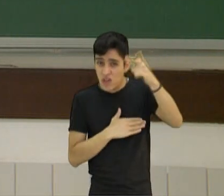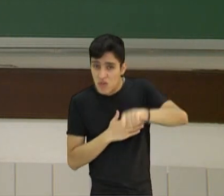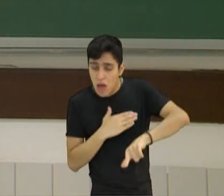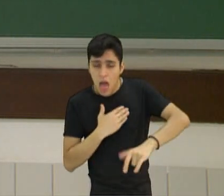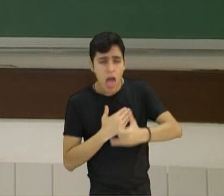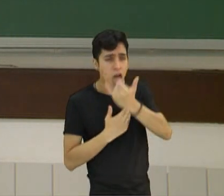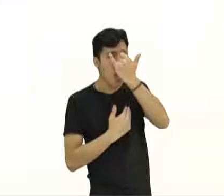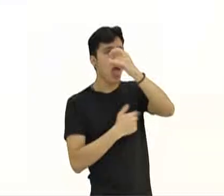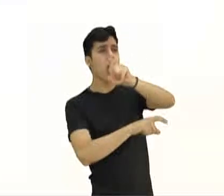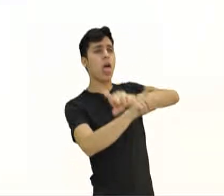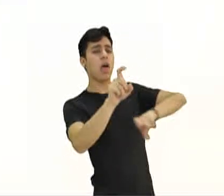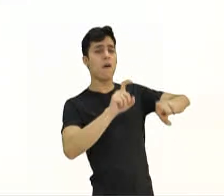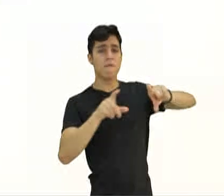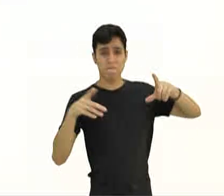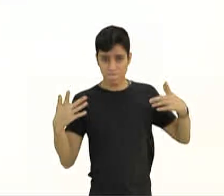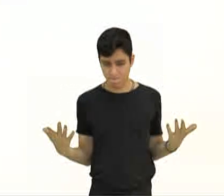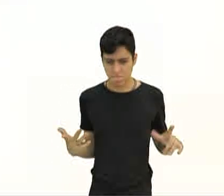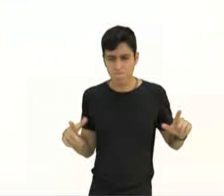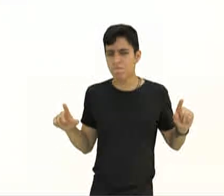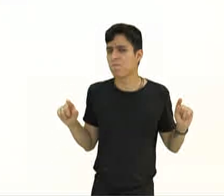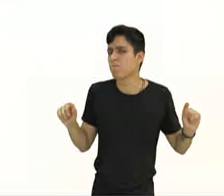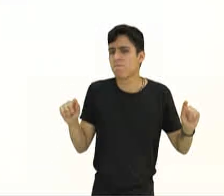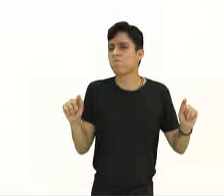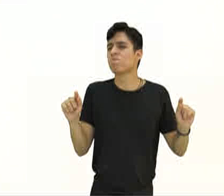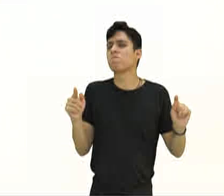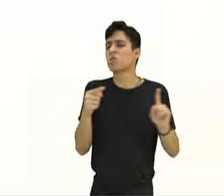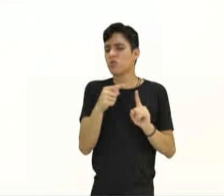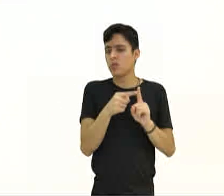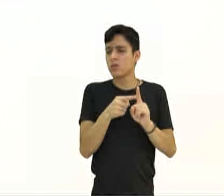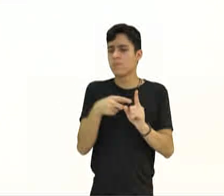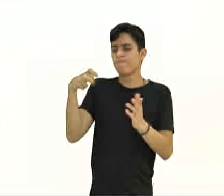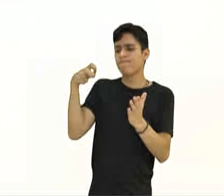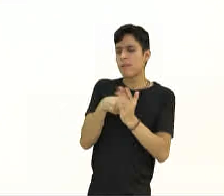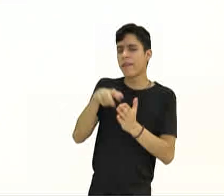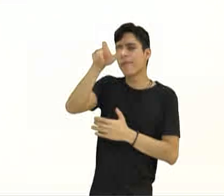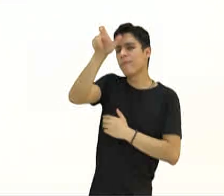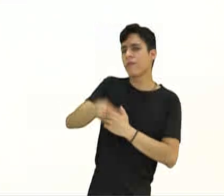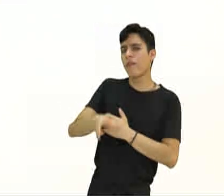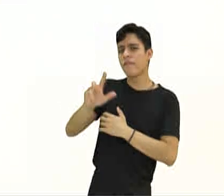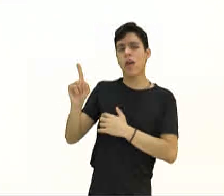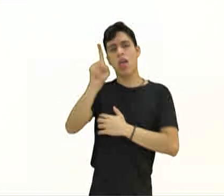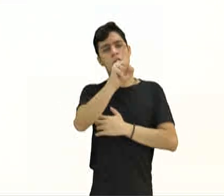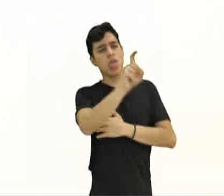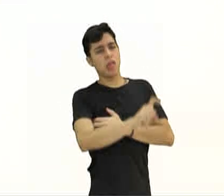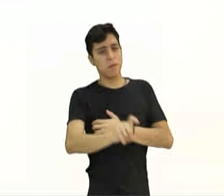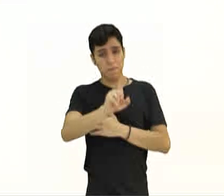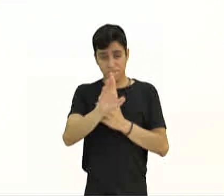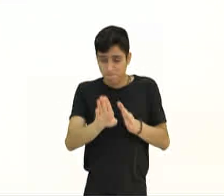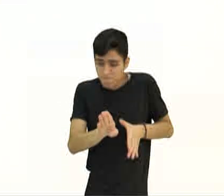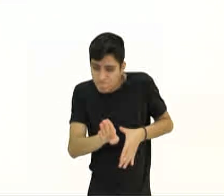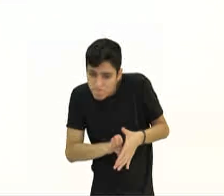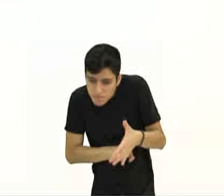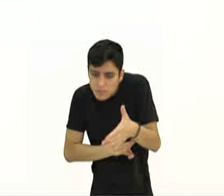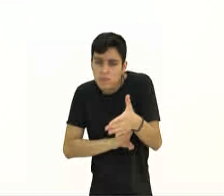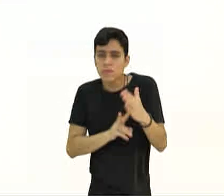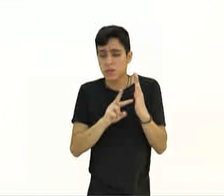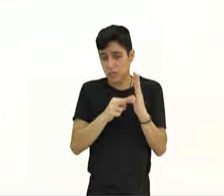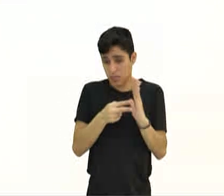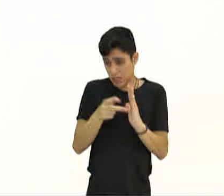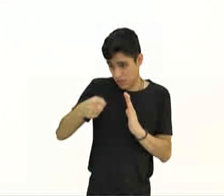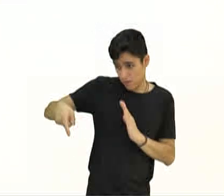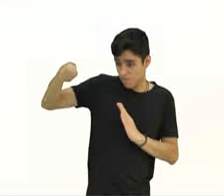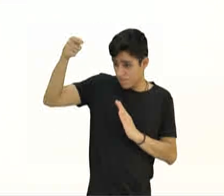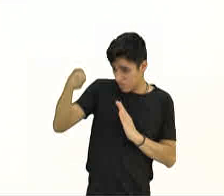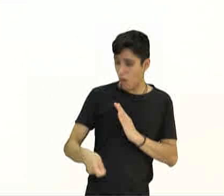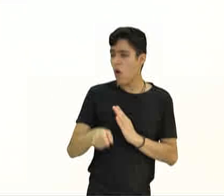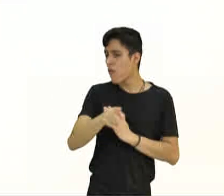novamente? Ou, que sanção dar para os causadores dessa pichação? Uma recomendação seria impor aos pichadores